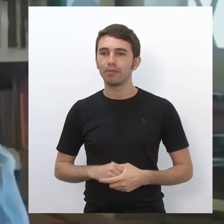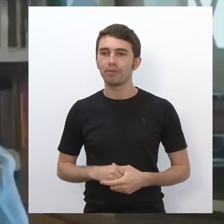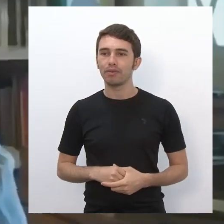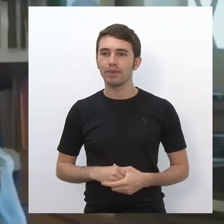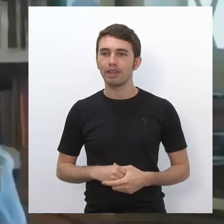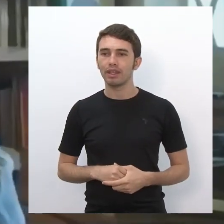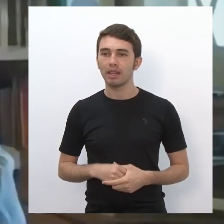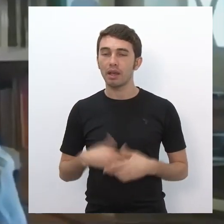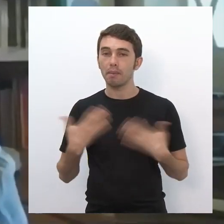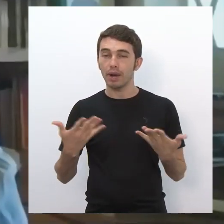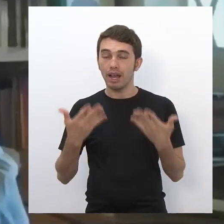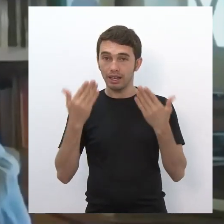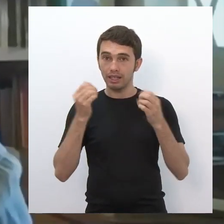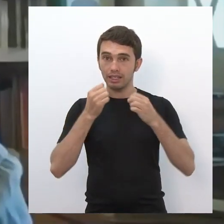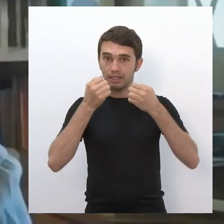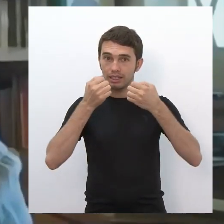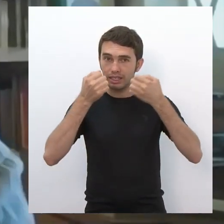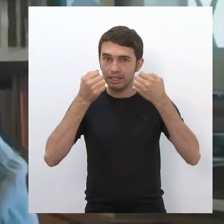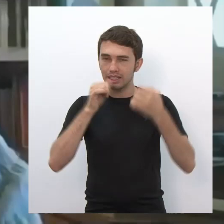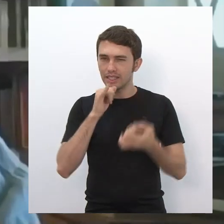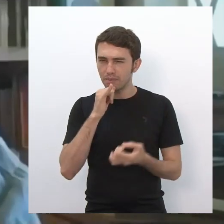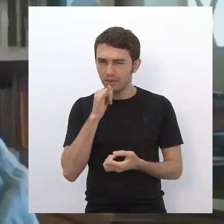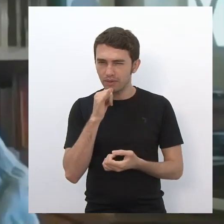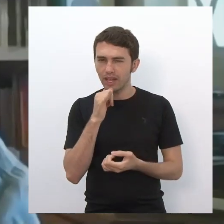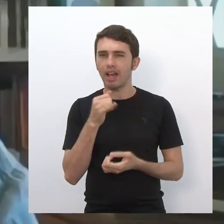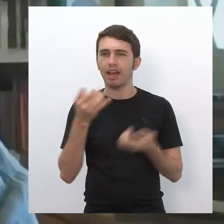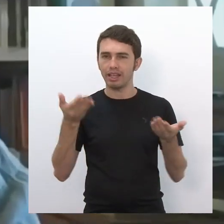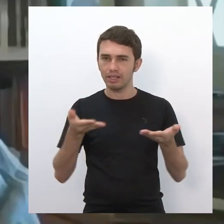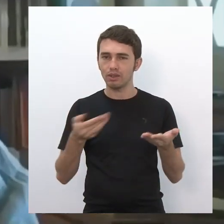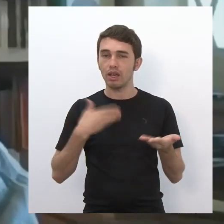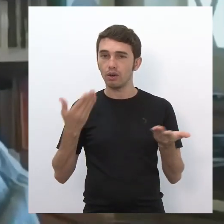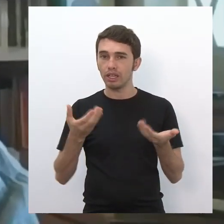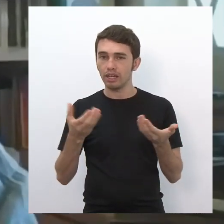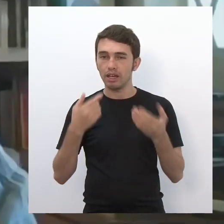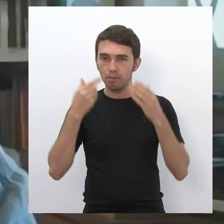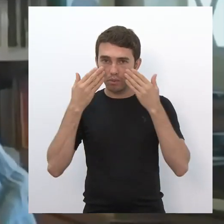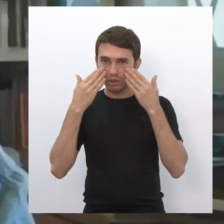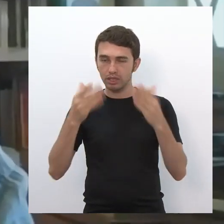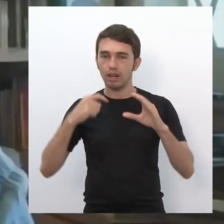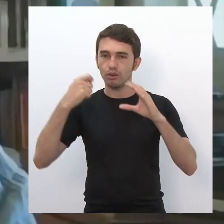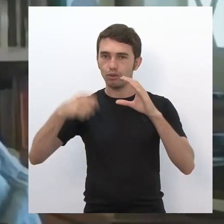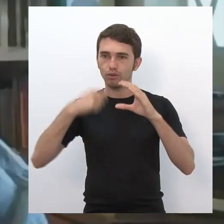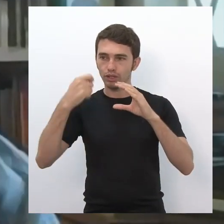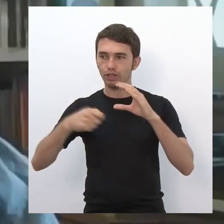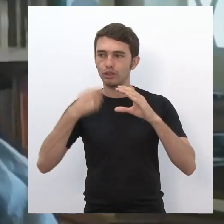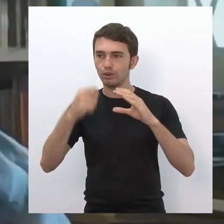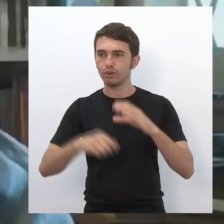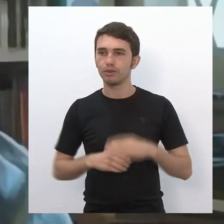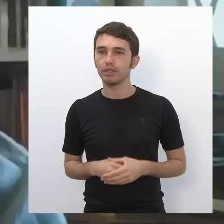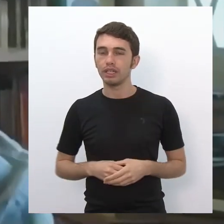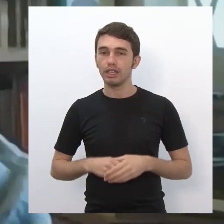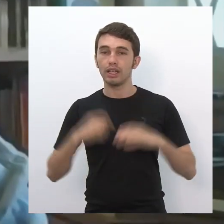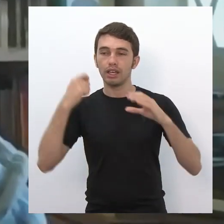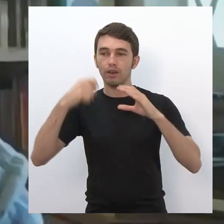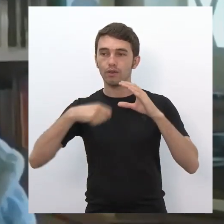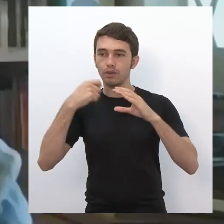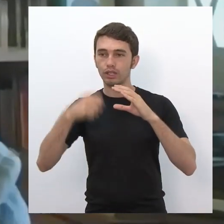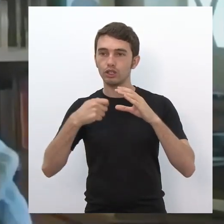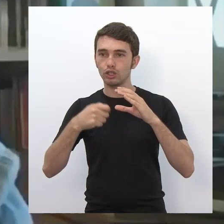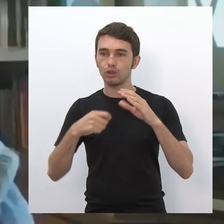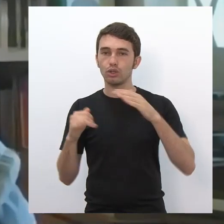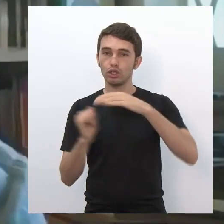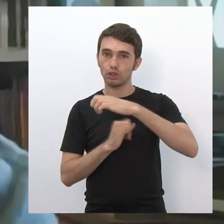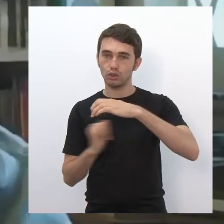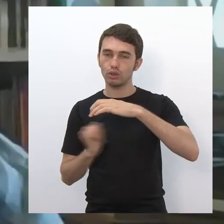Para ilustrar isso, eu tenho um vídeo que eu gostaria de mostrar a vocês, que é o vídeo institucional, se